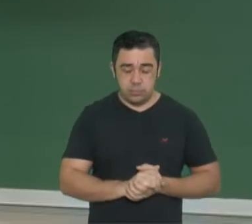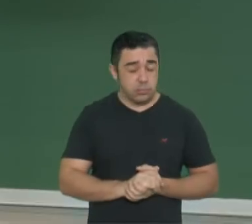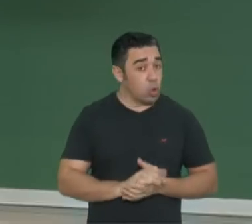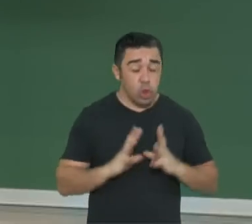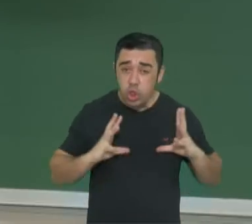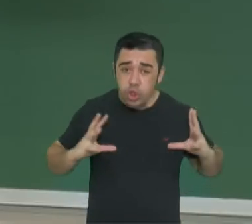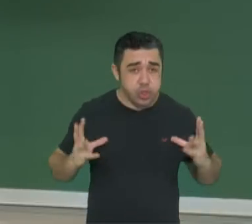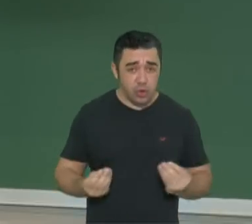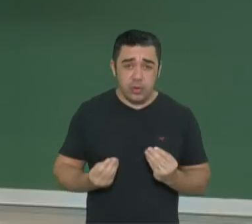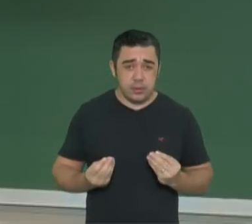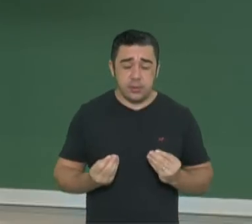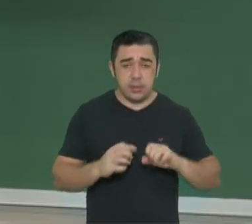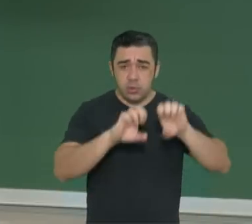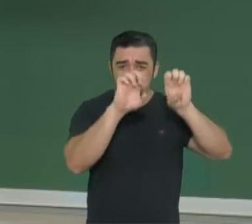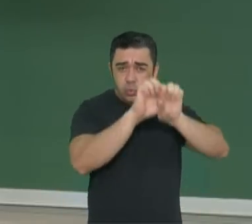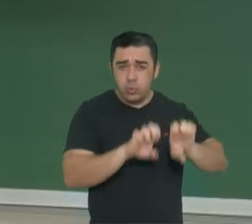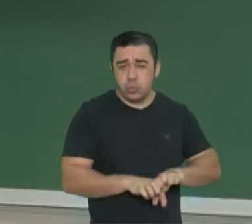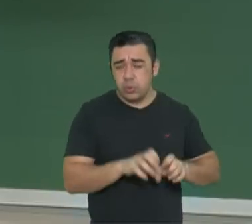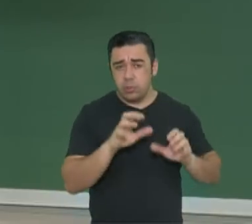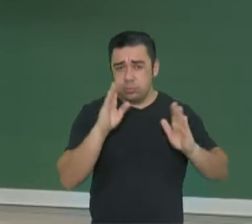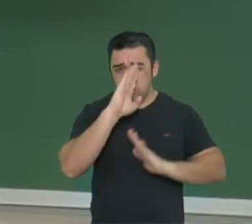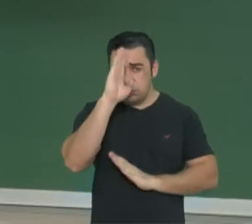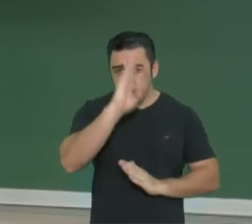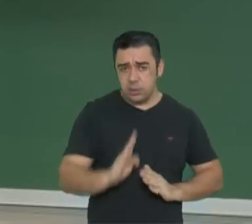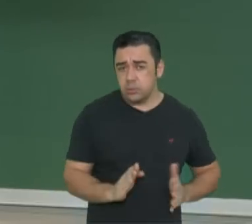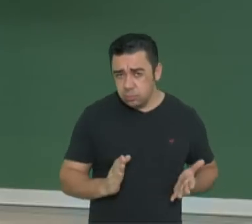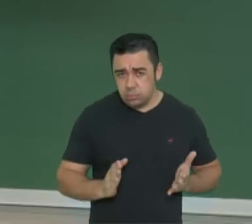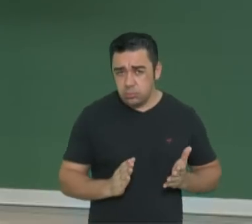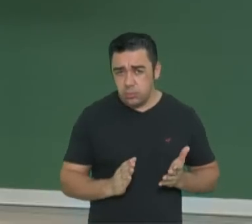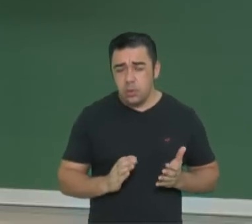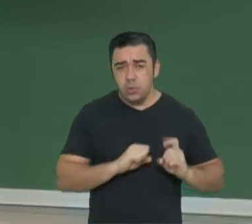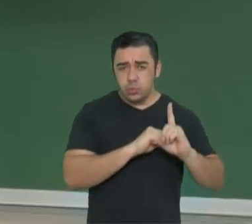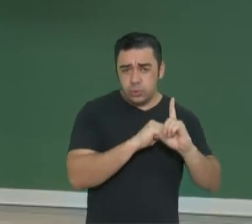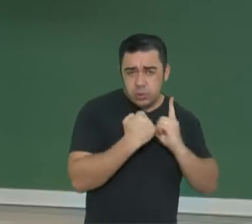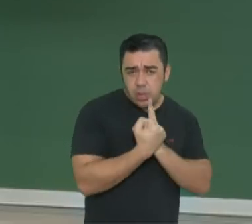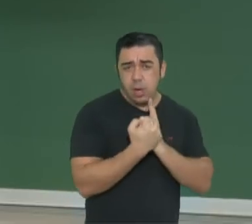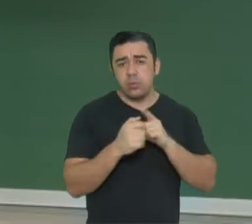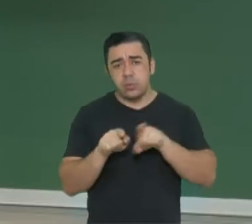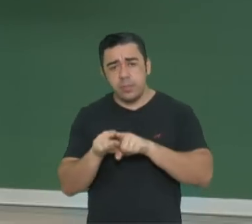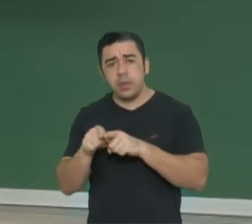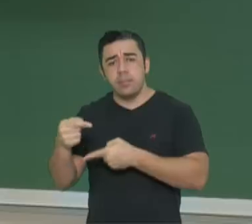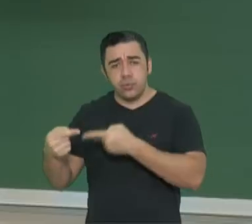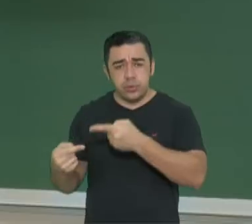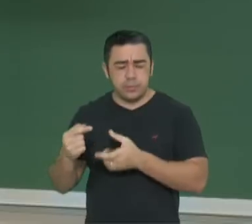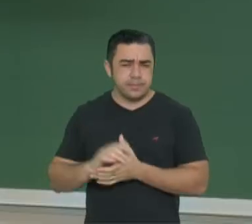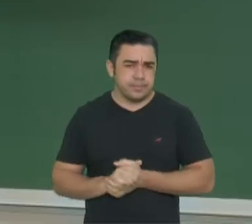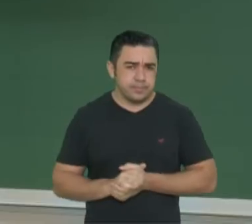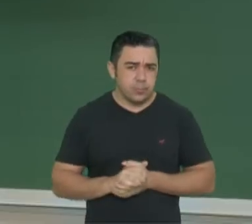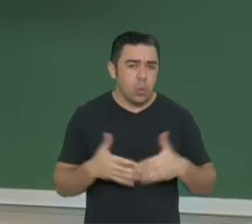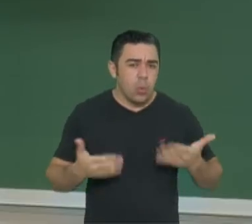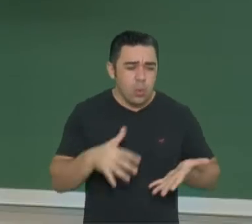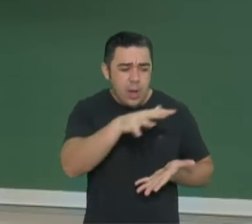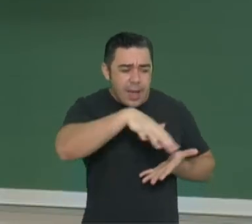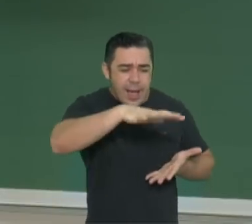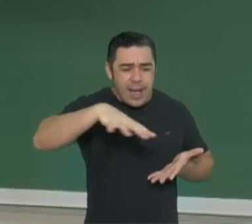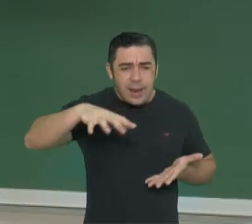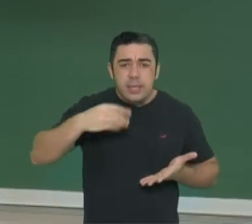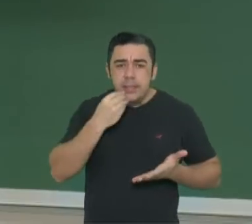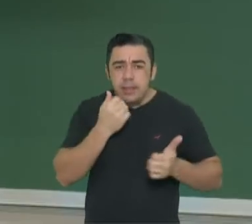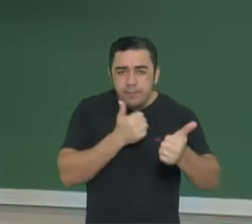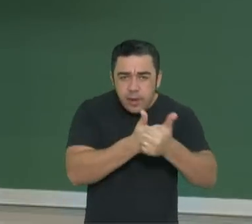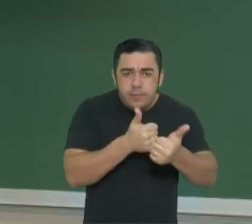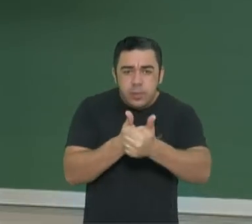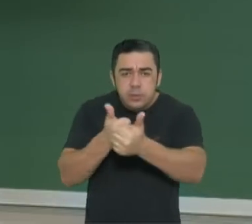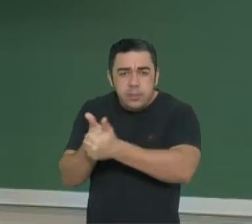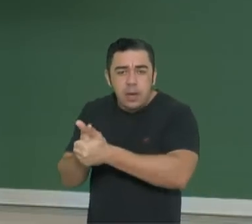toda a estrutura do país, a estrutura social e política do país. Quais setores ele tentava se aproximar com